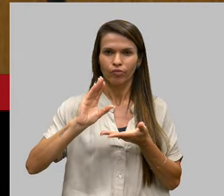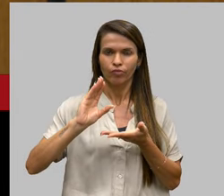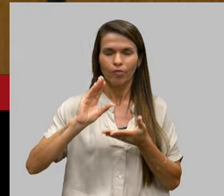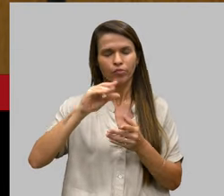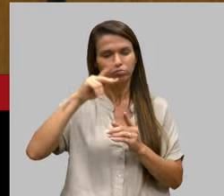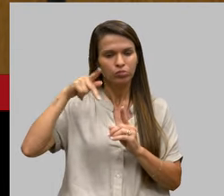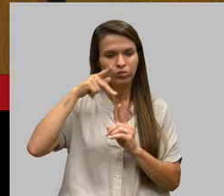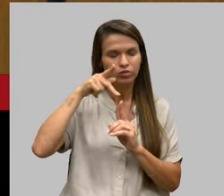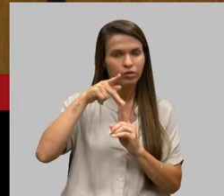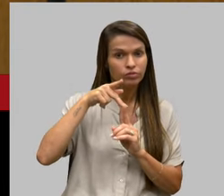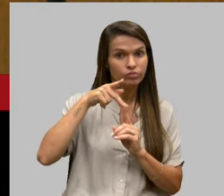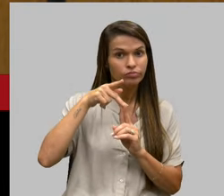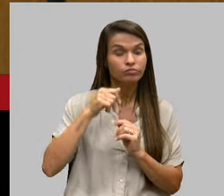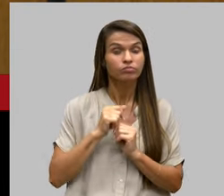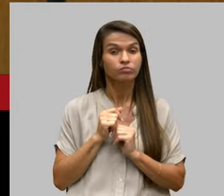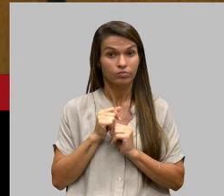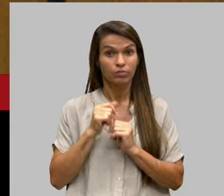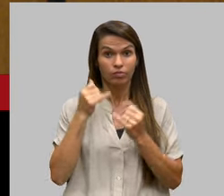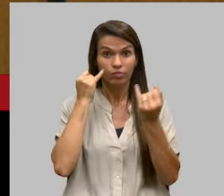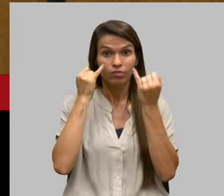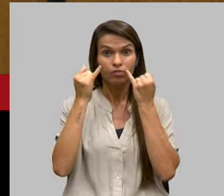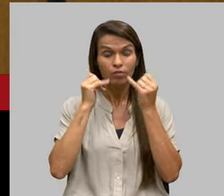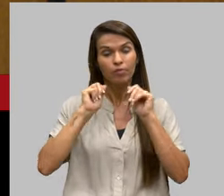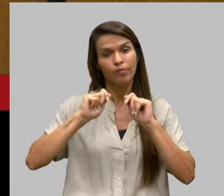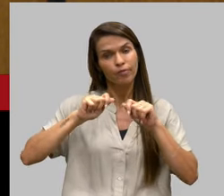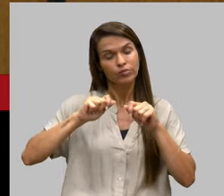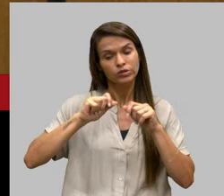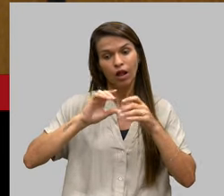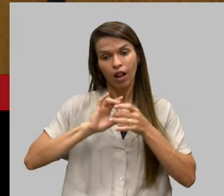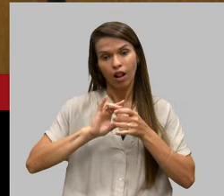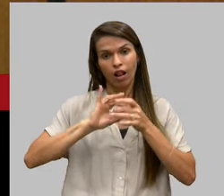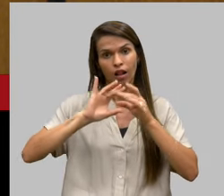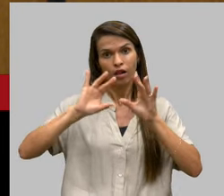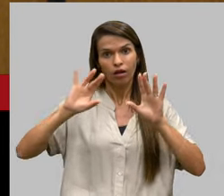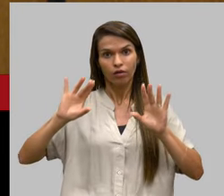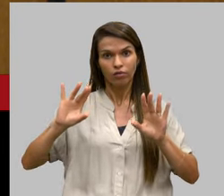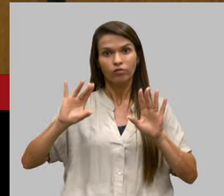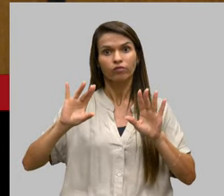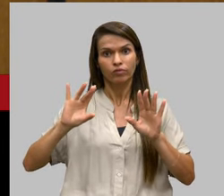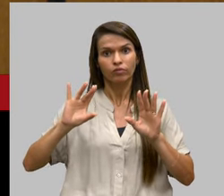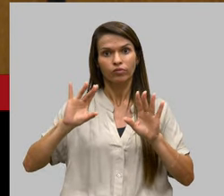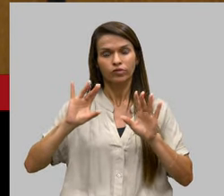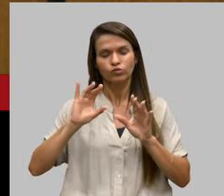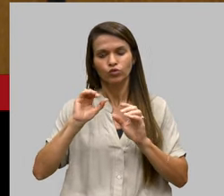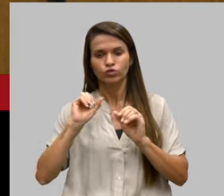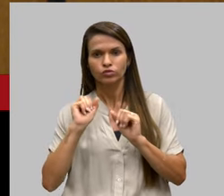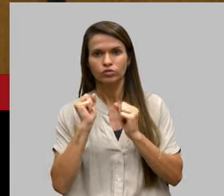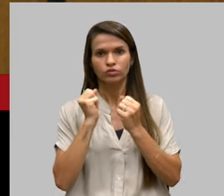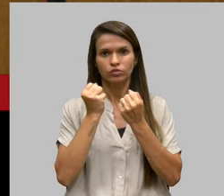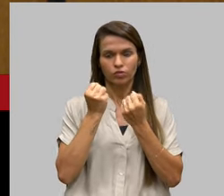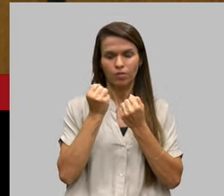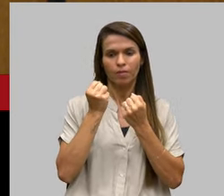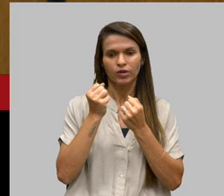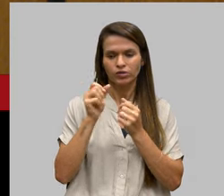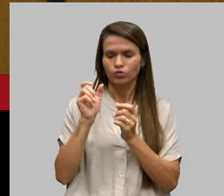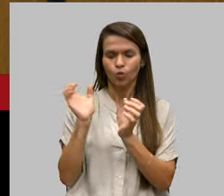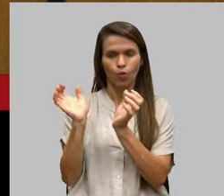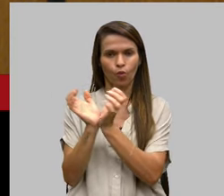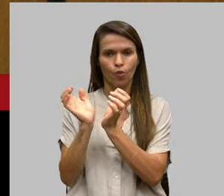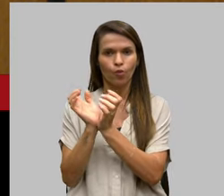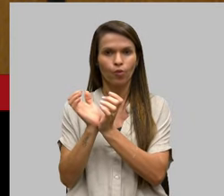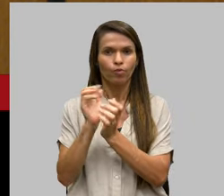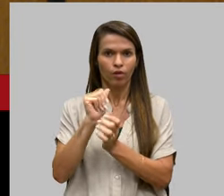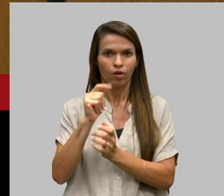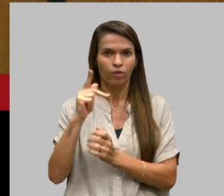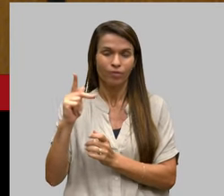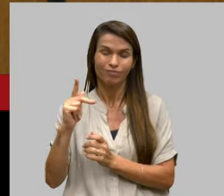informações eh que poderiam estar disponíveis pros nossos segurados nossos beneficiários Mas infelizmente não